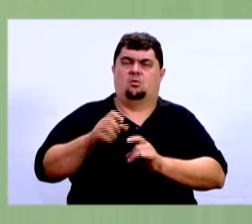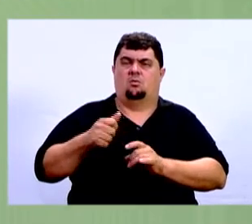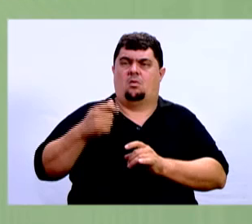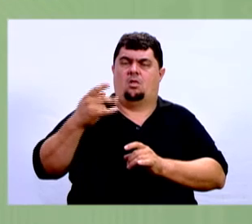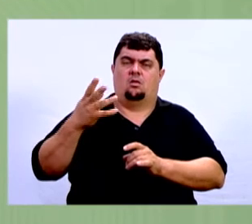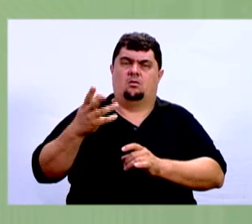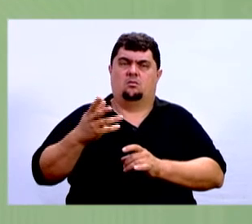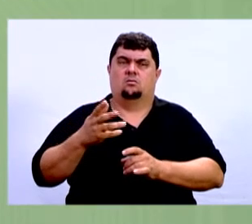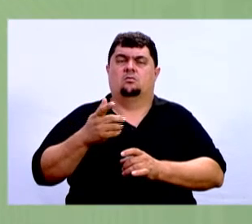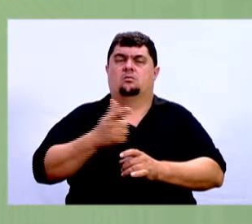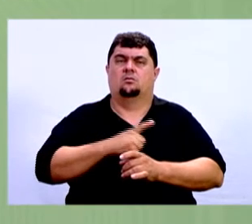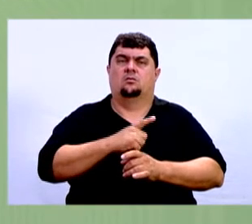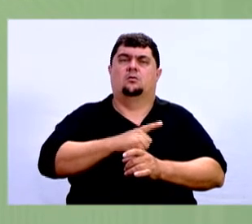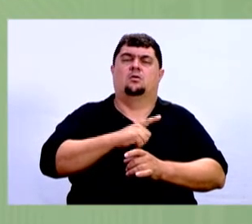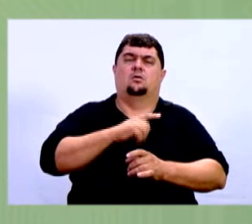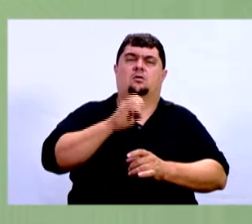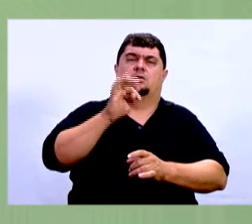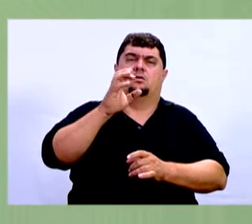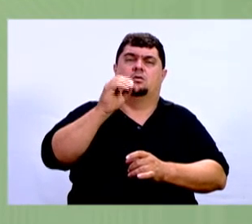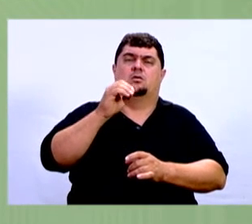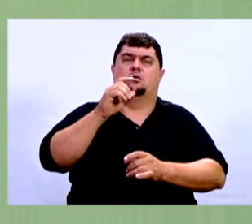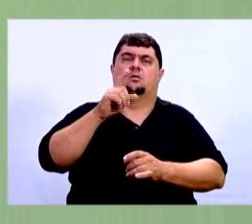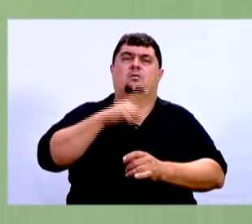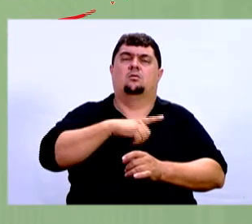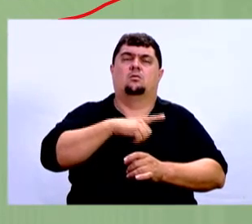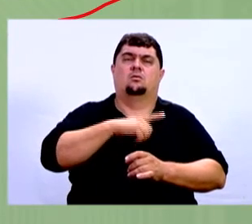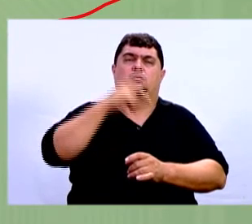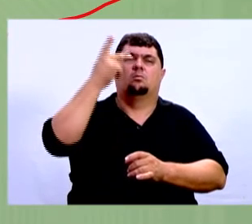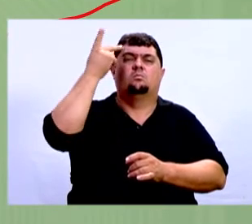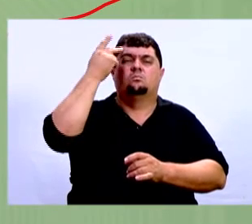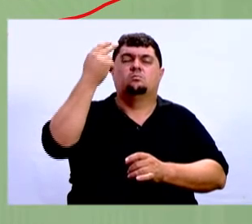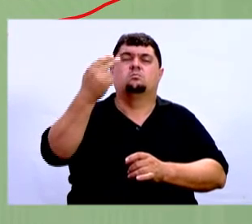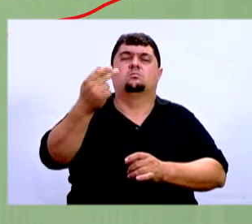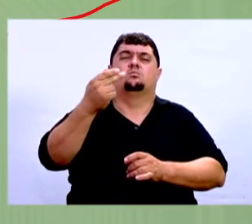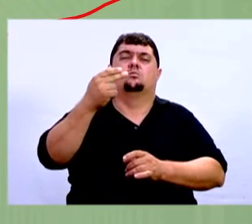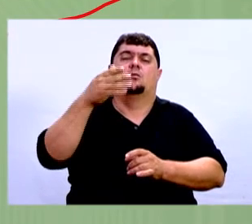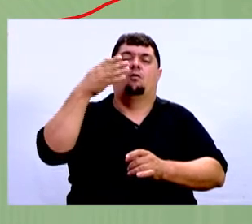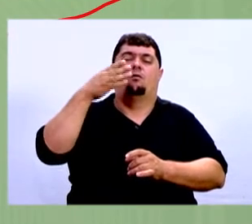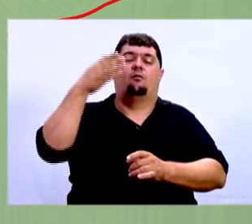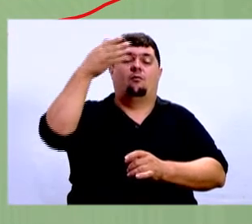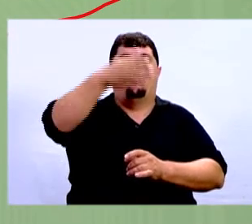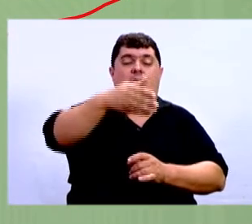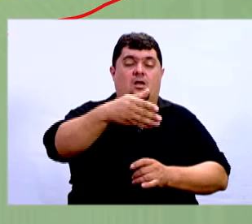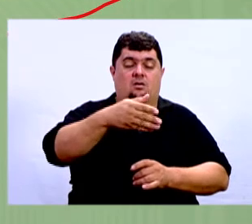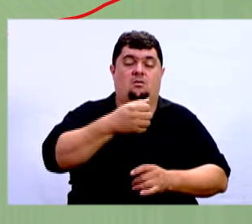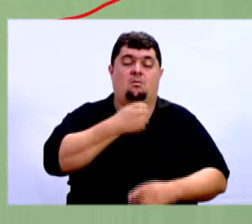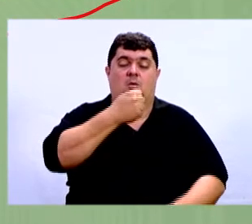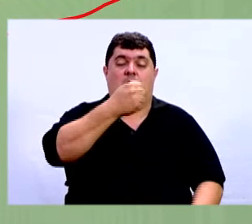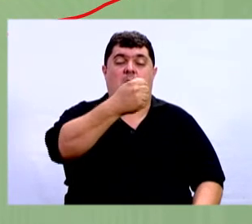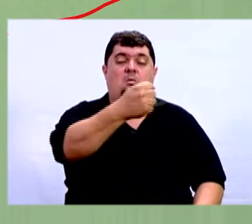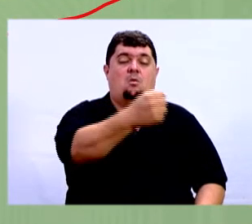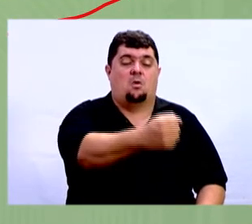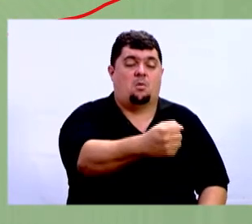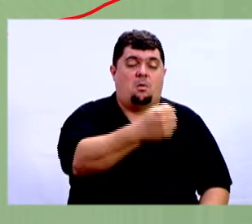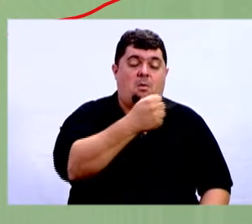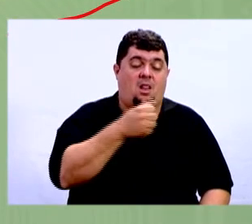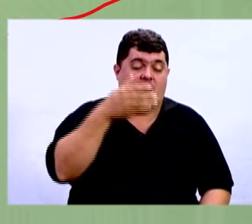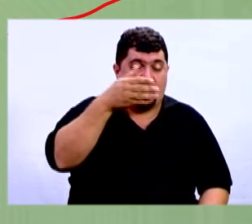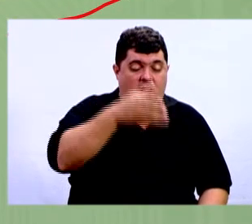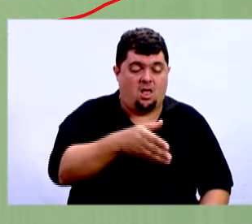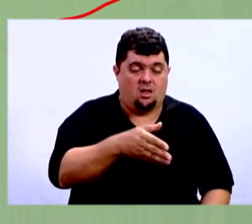A pesquisa etnográfica e a pesquisação, o pesquisador normalmente ele vai no local, ou seja, uma pesquisa in loco, ele vai estar lá